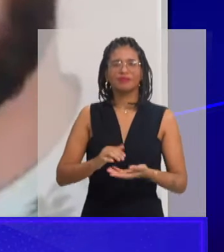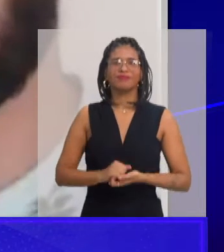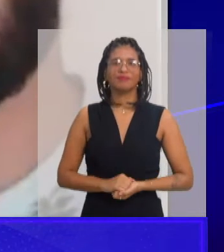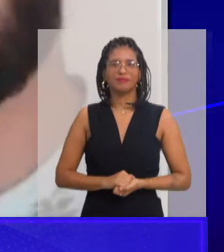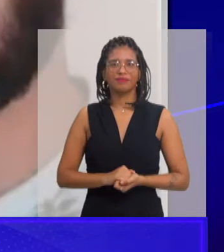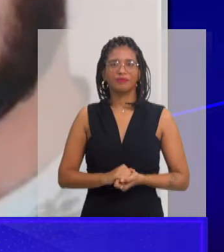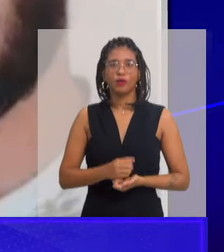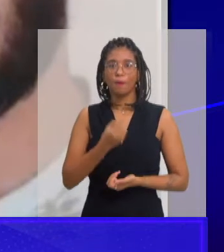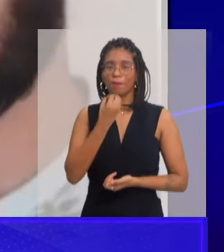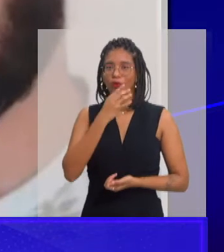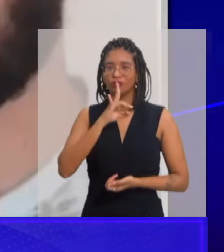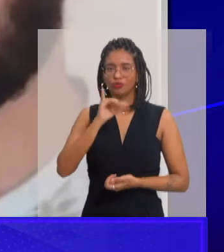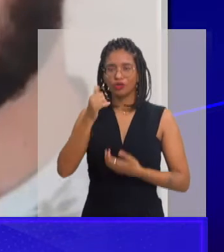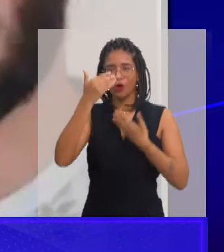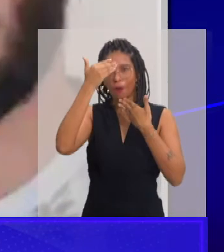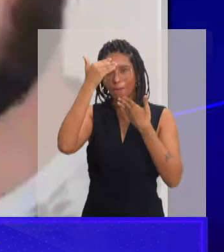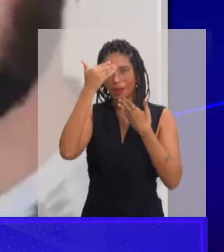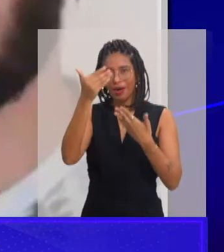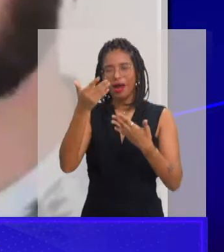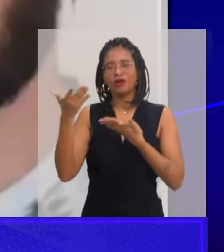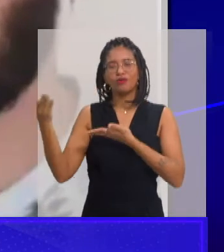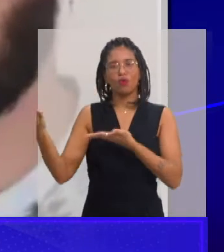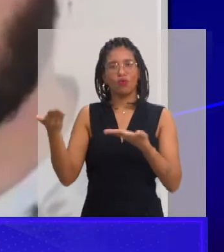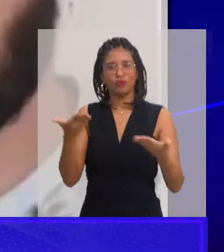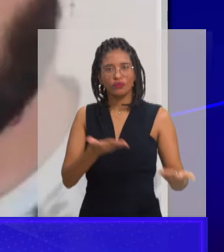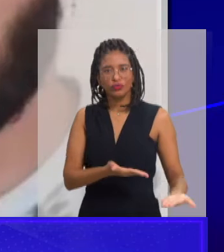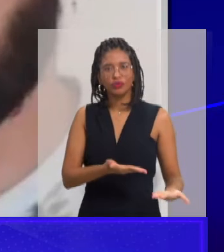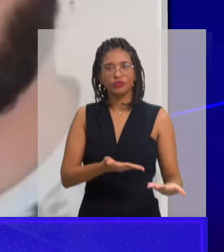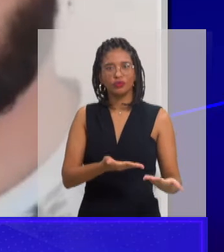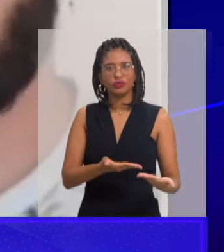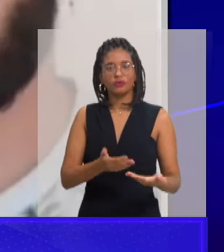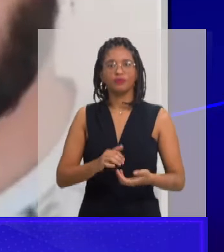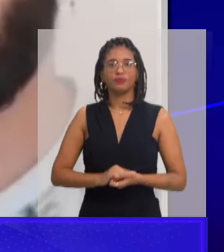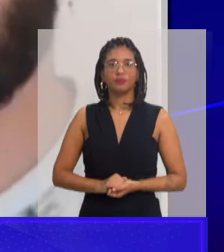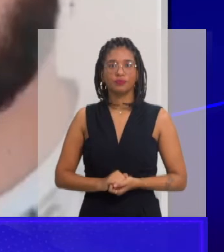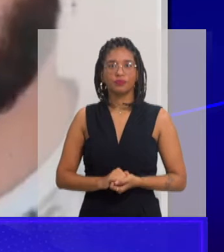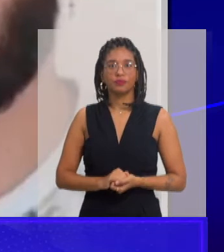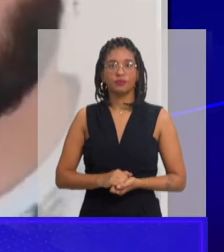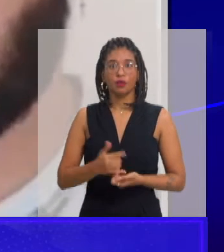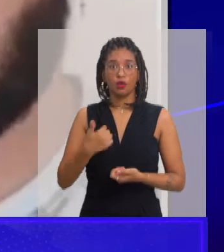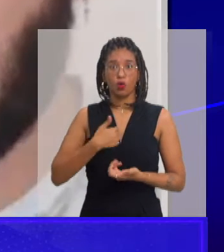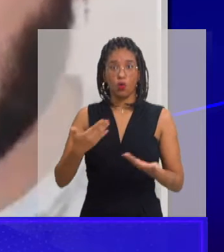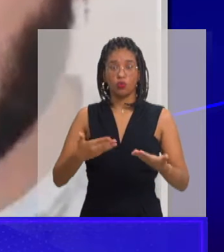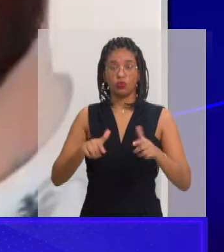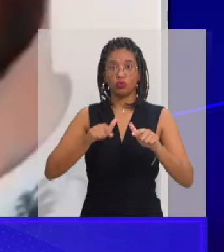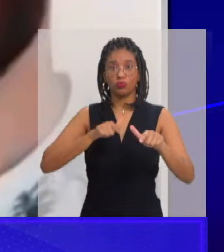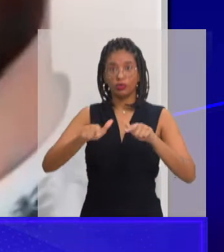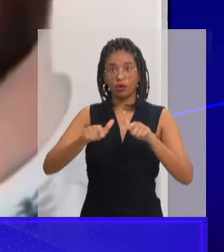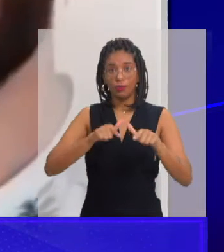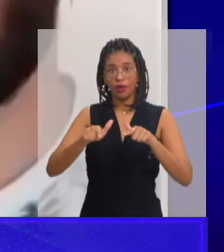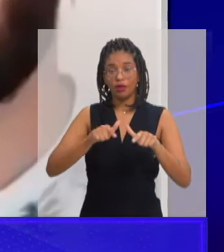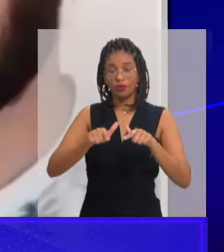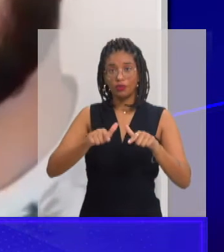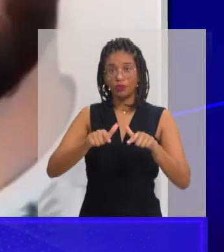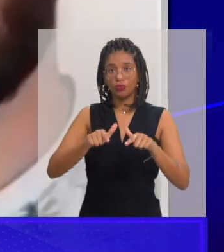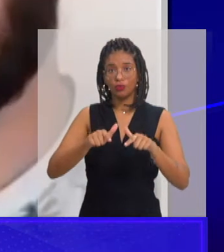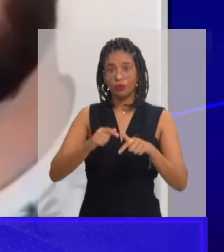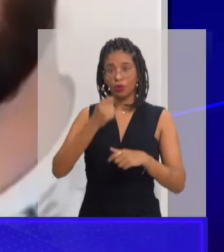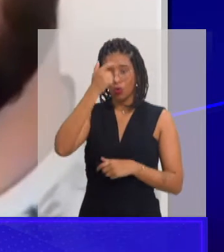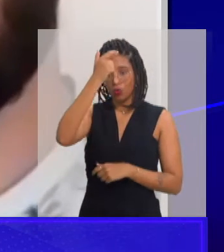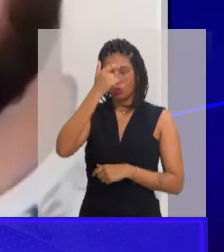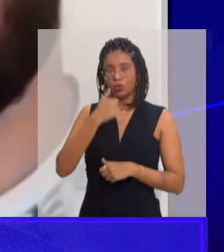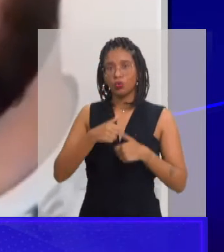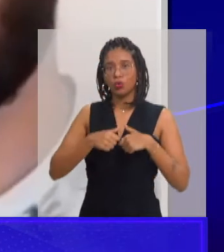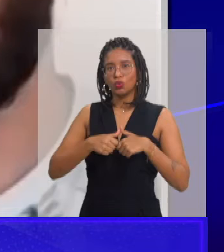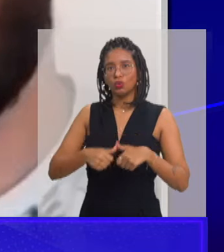pelo convite. Hoje eu atuo, como eu costumo falar, hoje eu estou como jornalista,